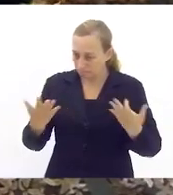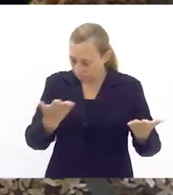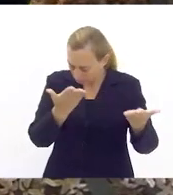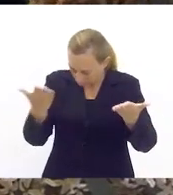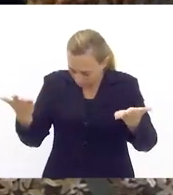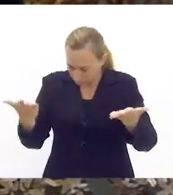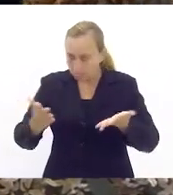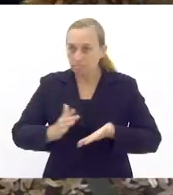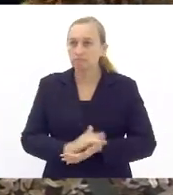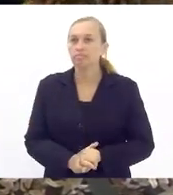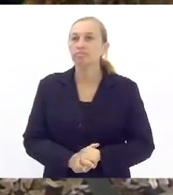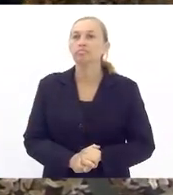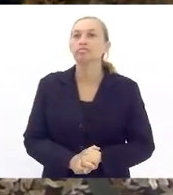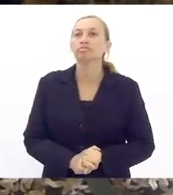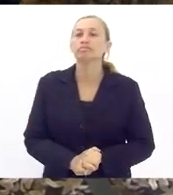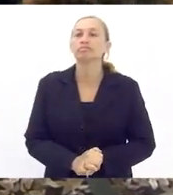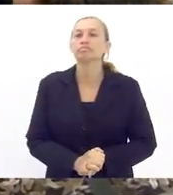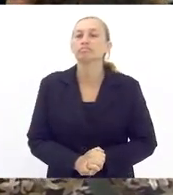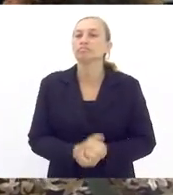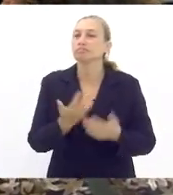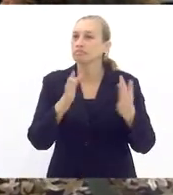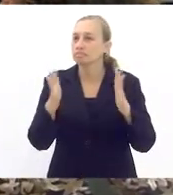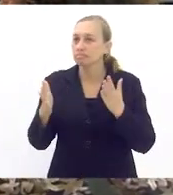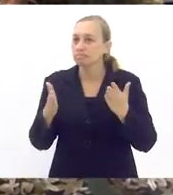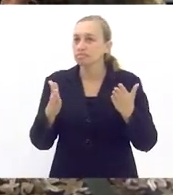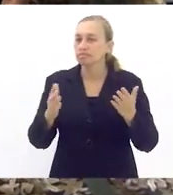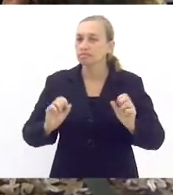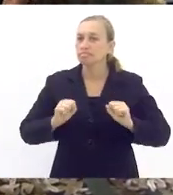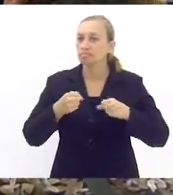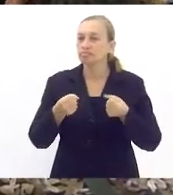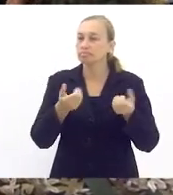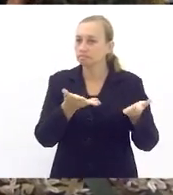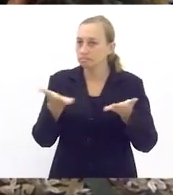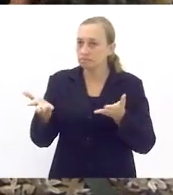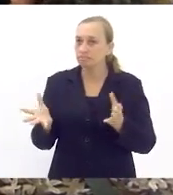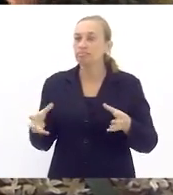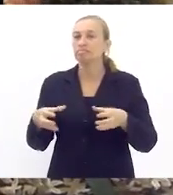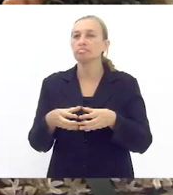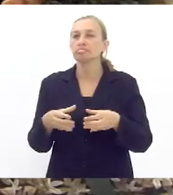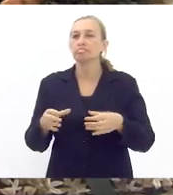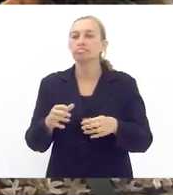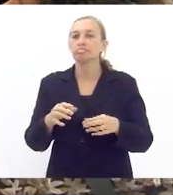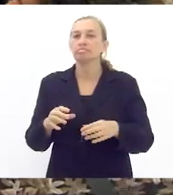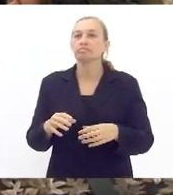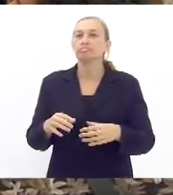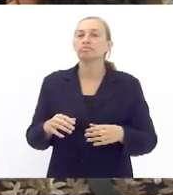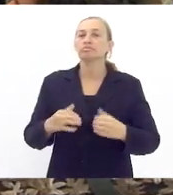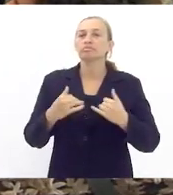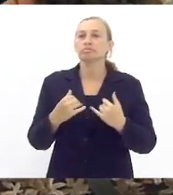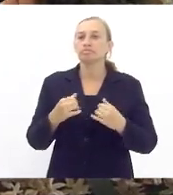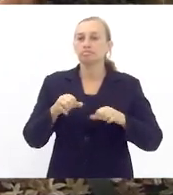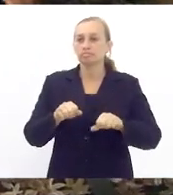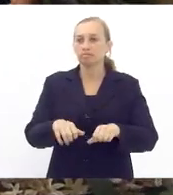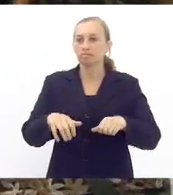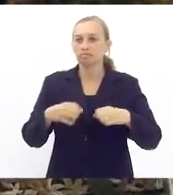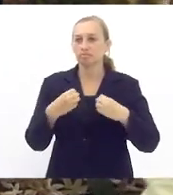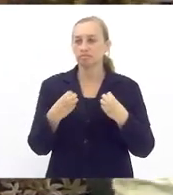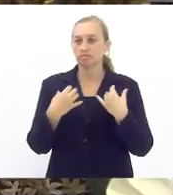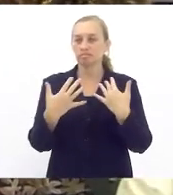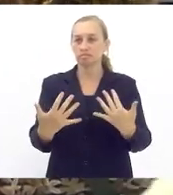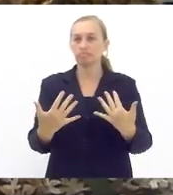todas e todos vocês e parabenizar os esforços conjuntos dessa audiência pública mais uma vez